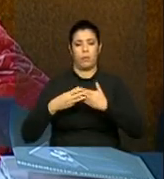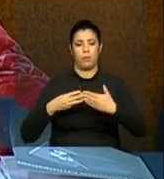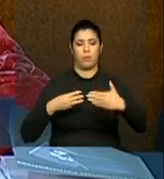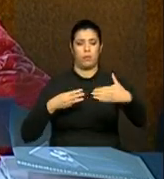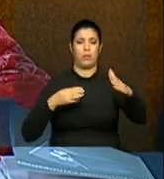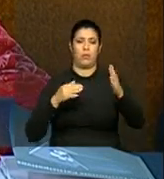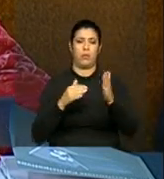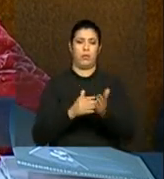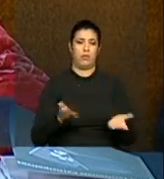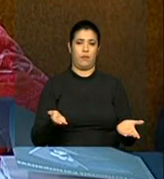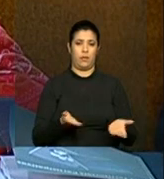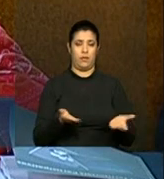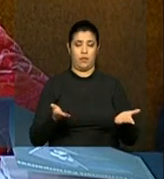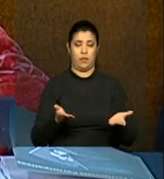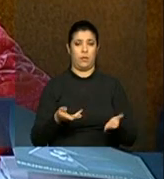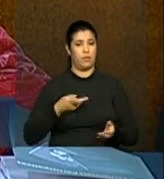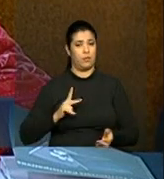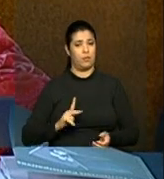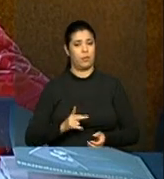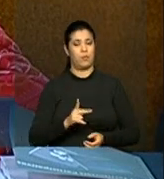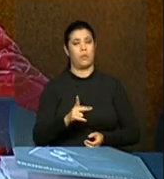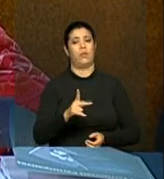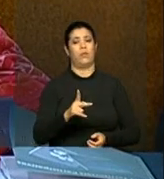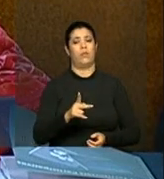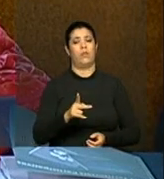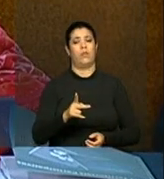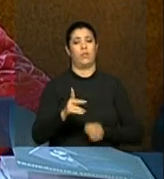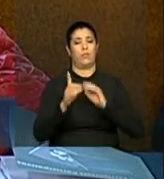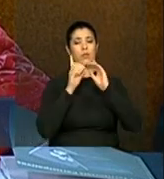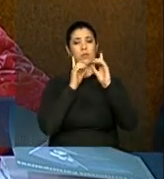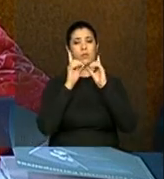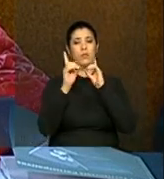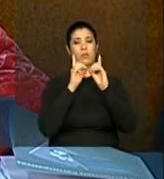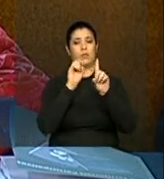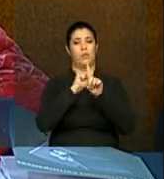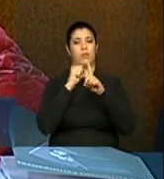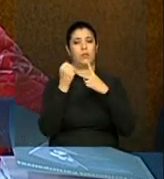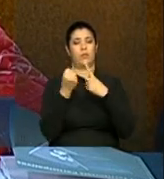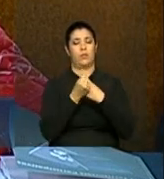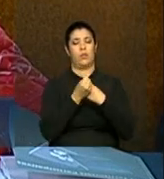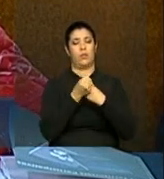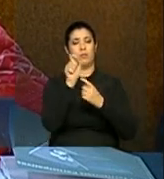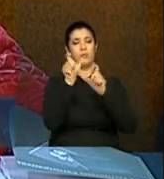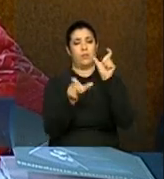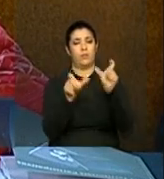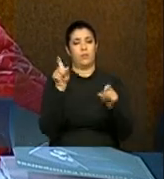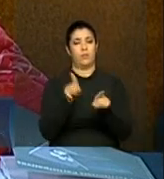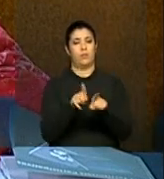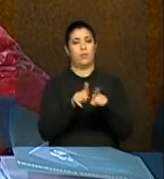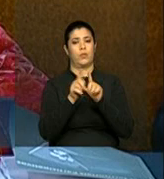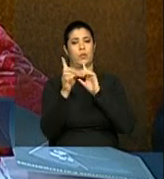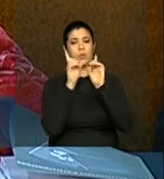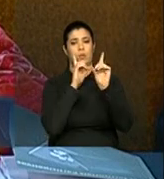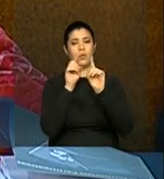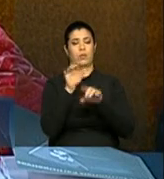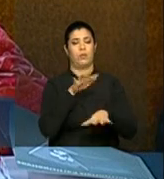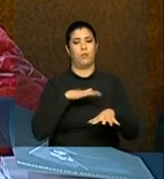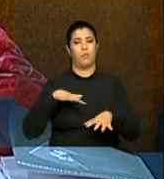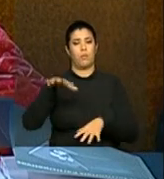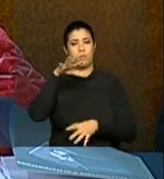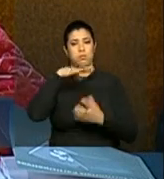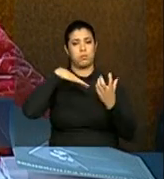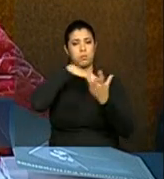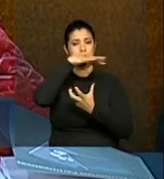dá e dará ao diálogo com a sociedade civil, ao diálogo com os movimentos sociais e a essas